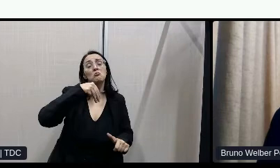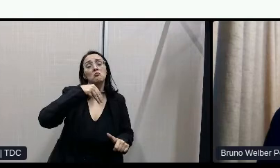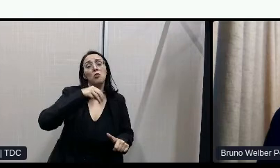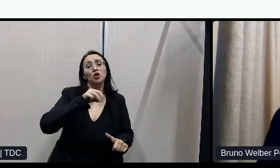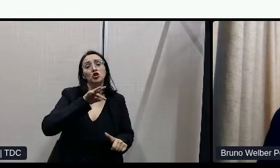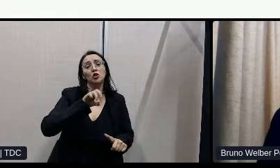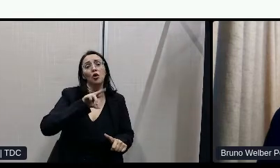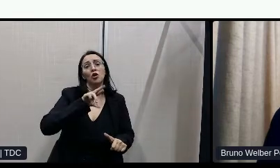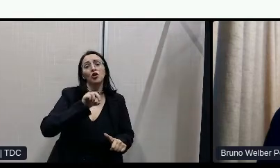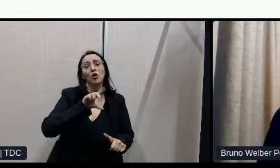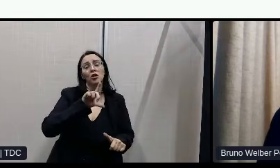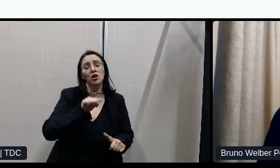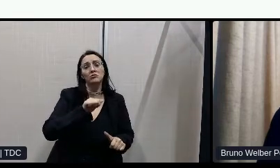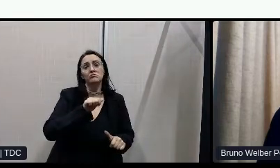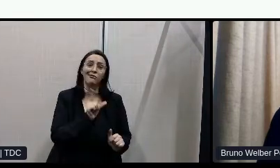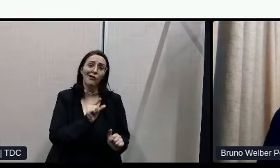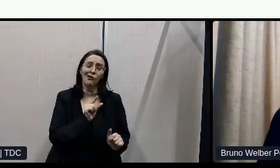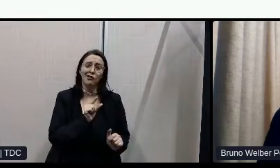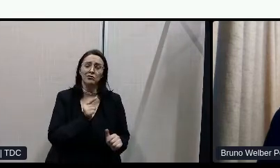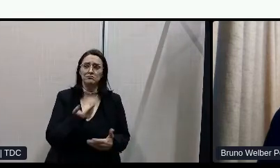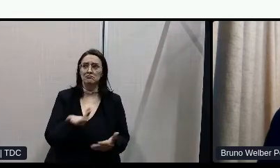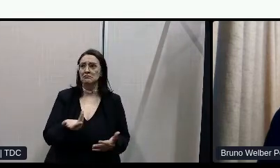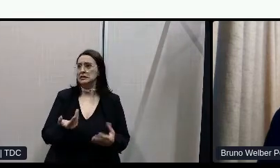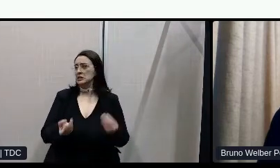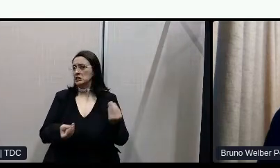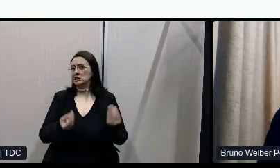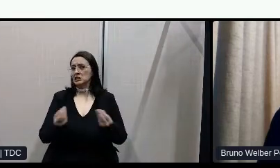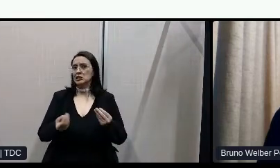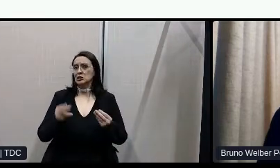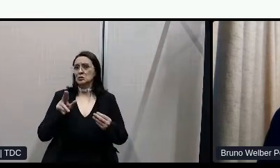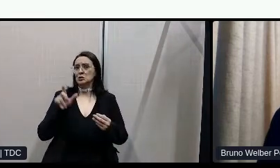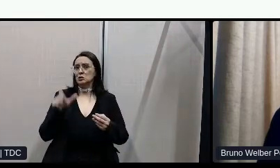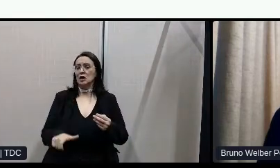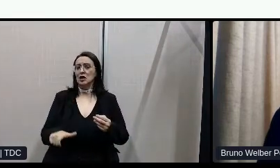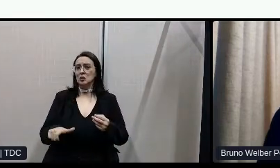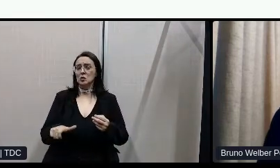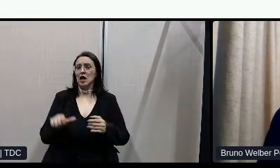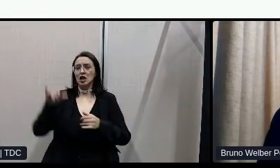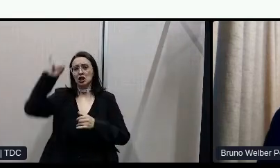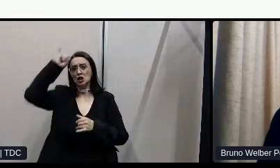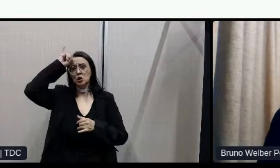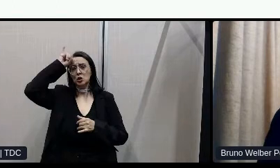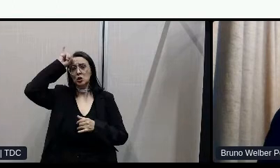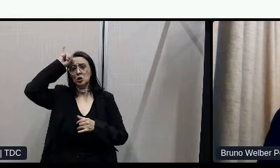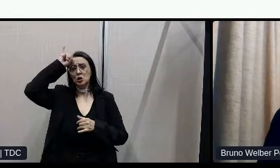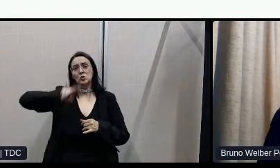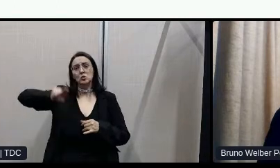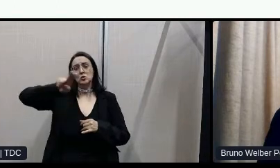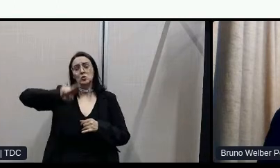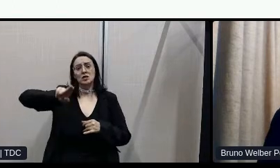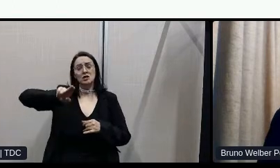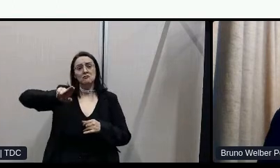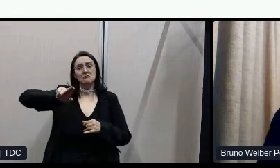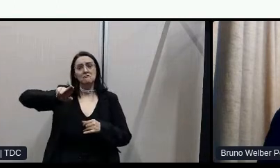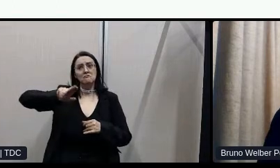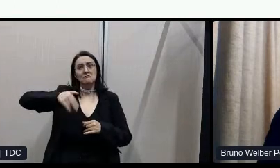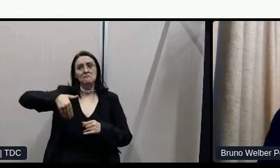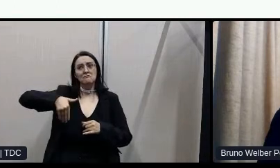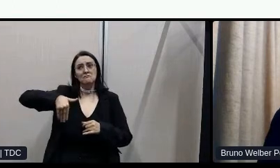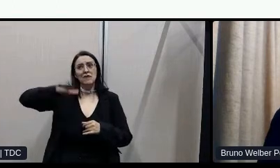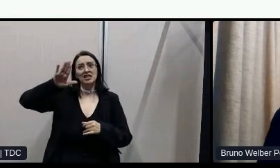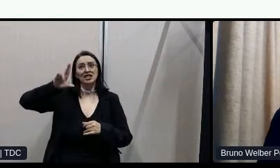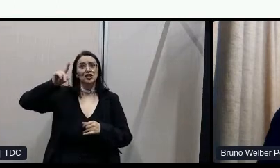chama muita atenção, porque a gente começa a pensar: "Puta, os usuários de Android, eles estão, sim, usando Androides mais